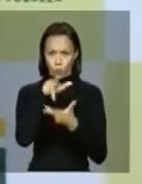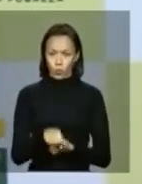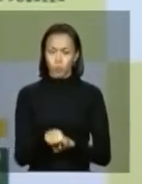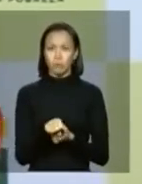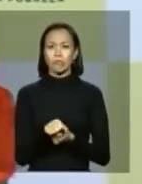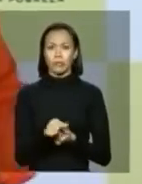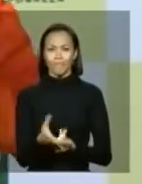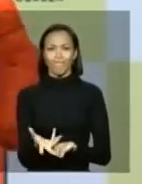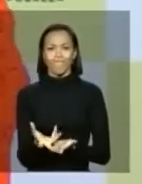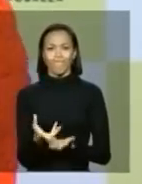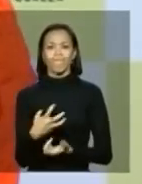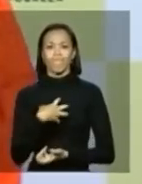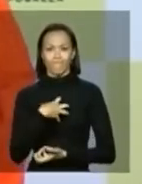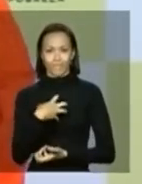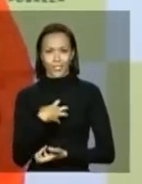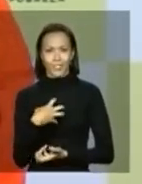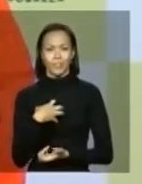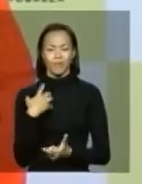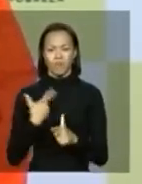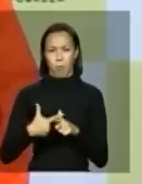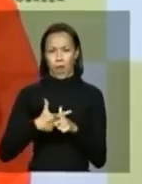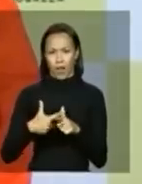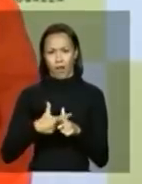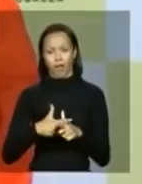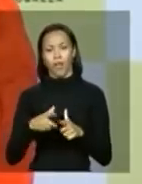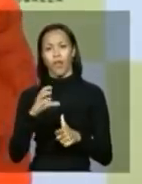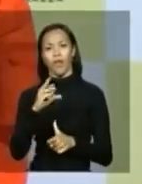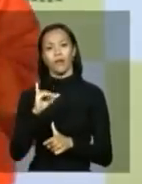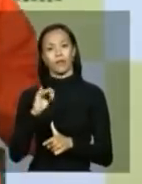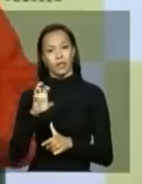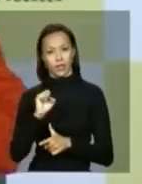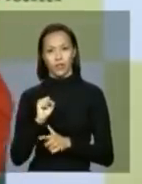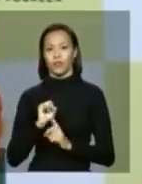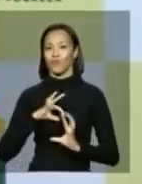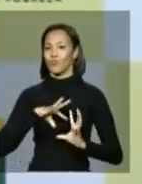uma situação de crise internacional.